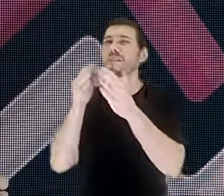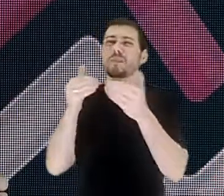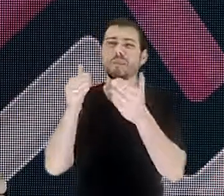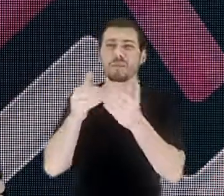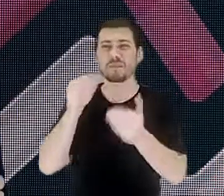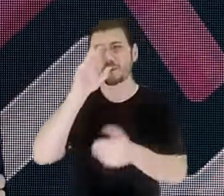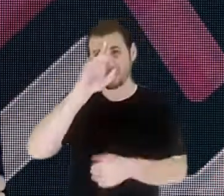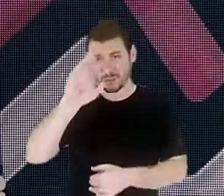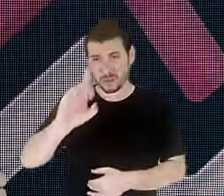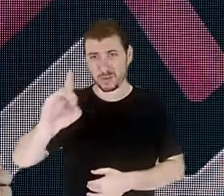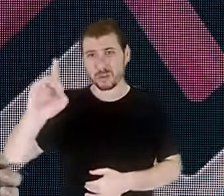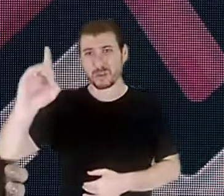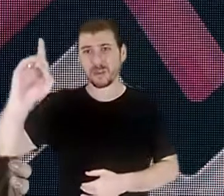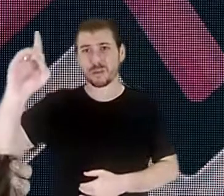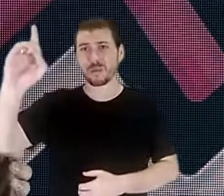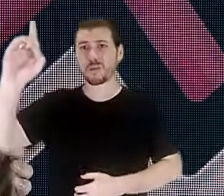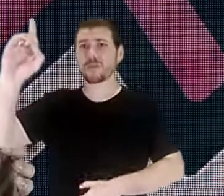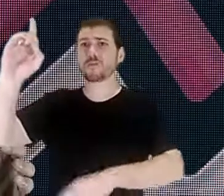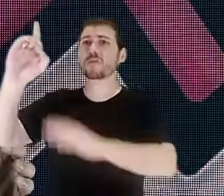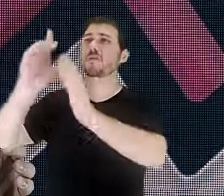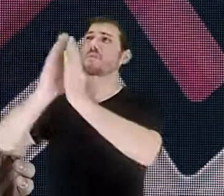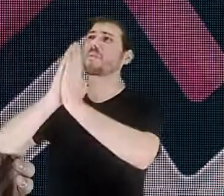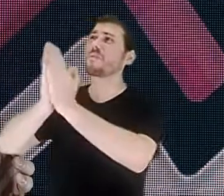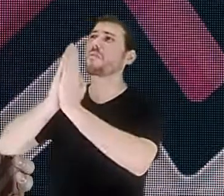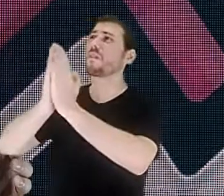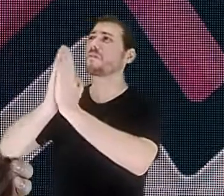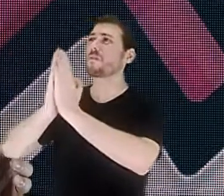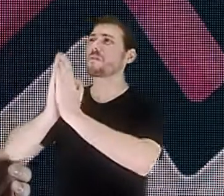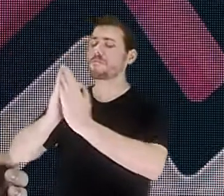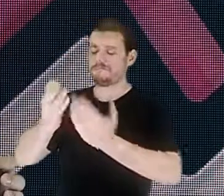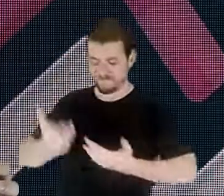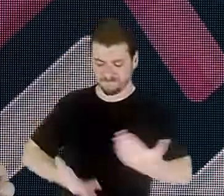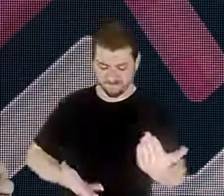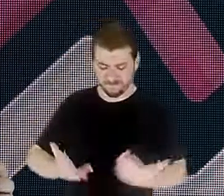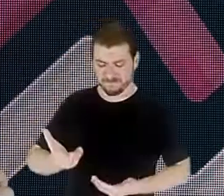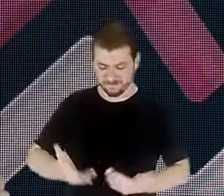merecedor, como servo vou